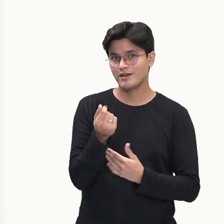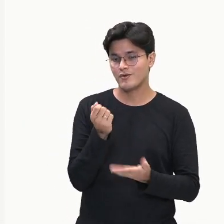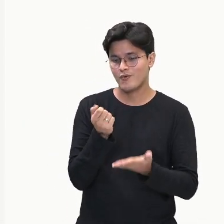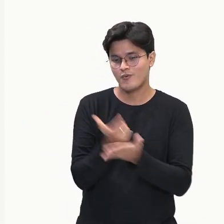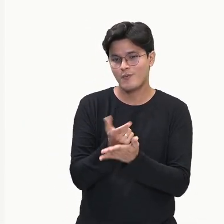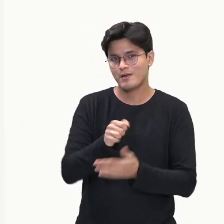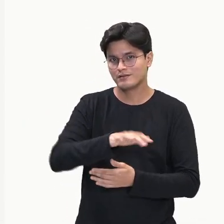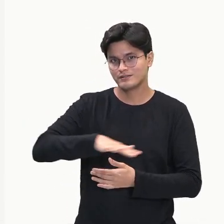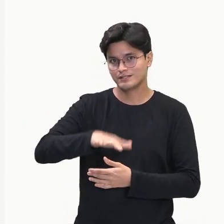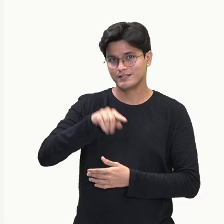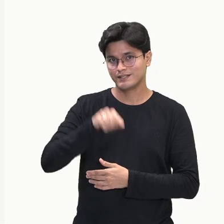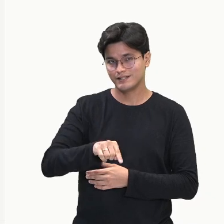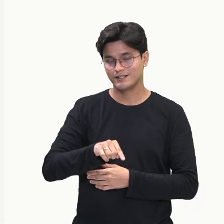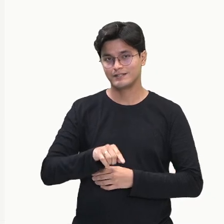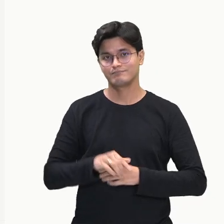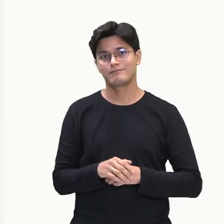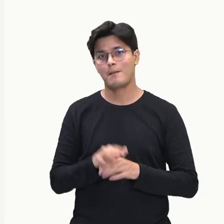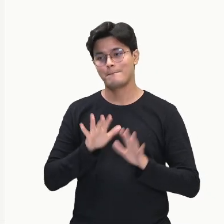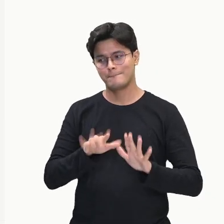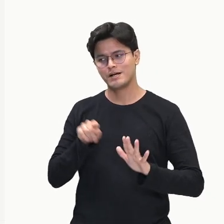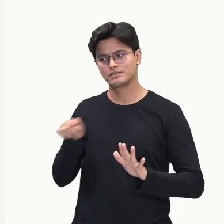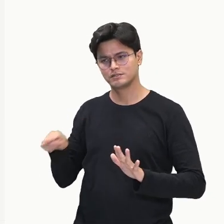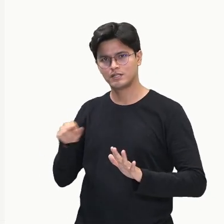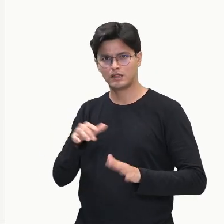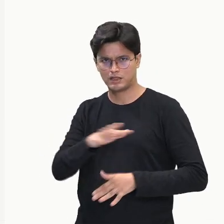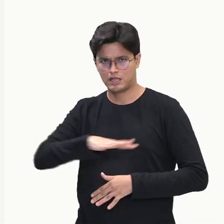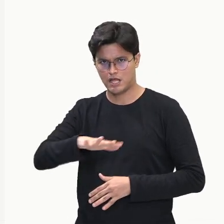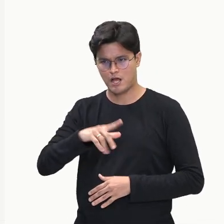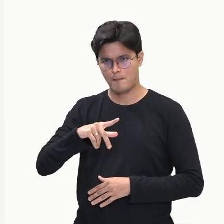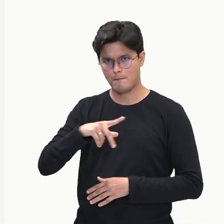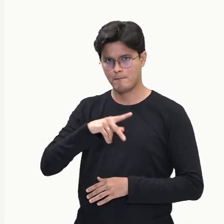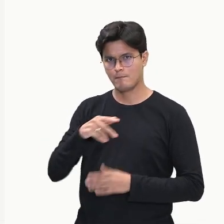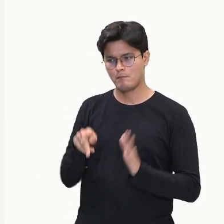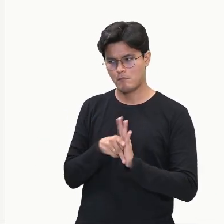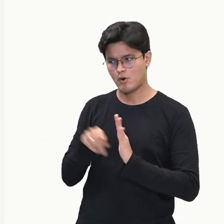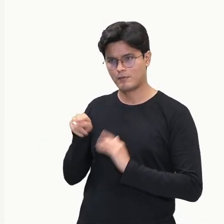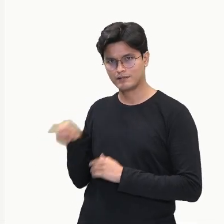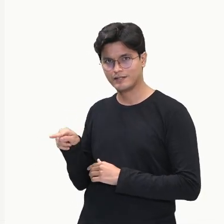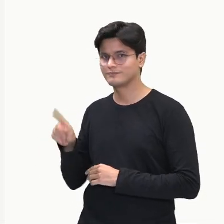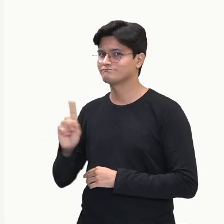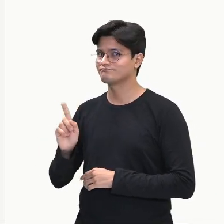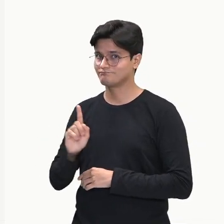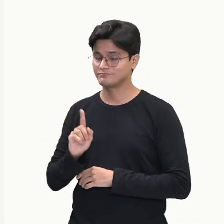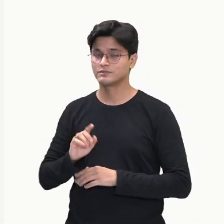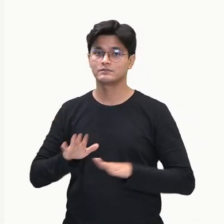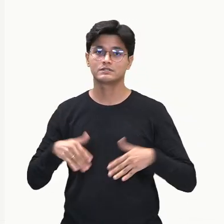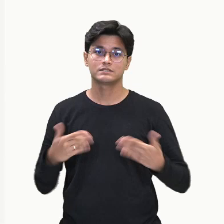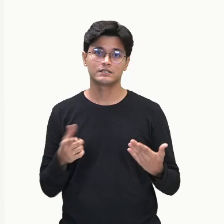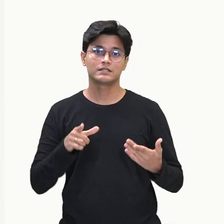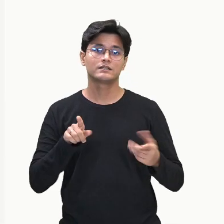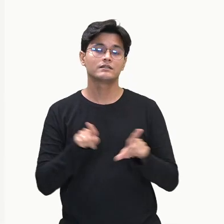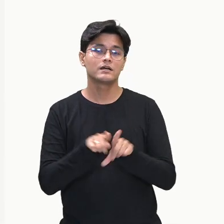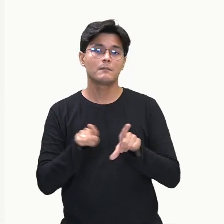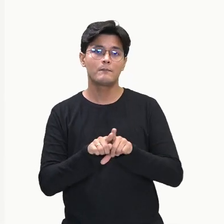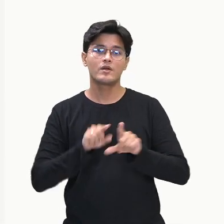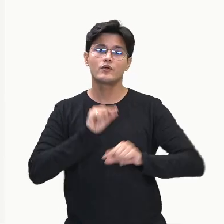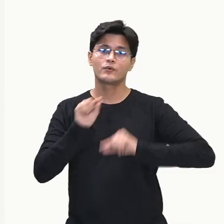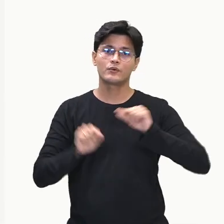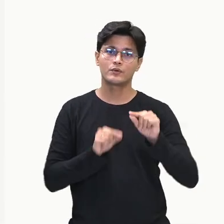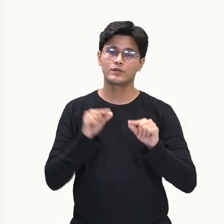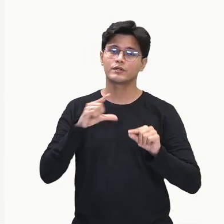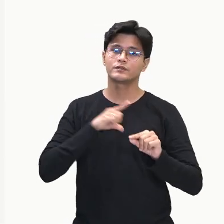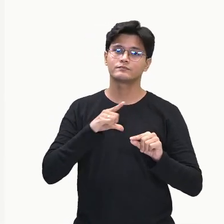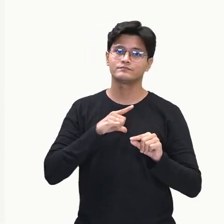tá? Também há aí, nessas moradias precárias ou nessas regiões, condições inseguras